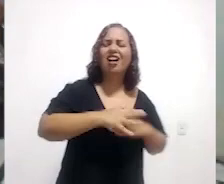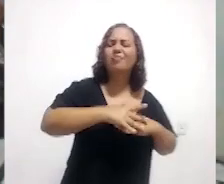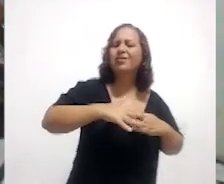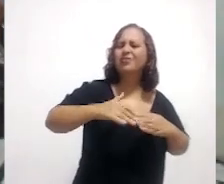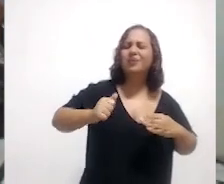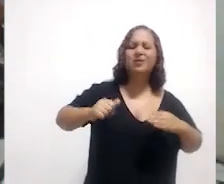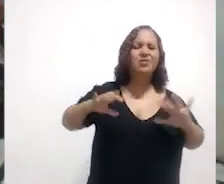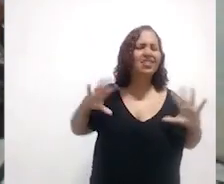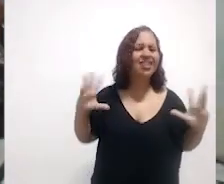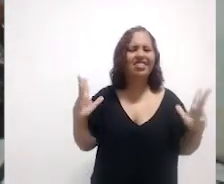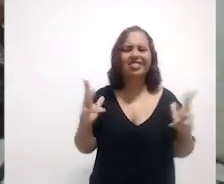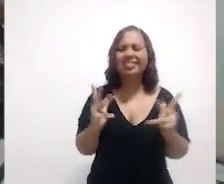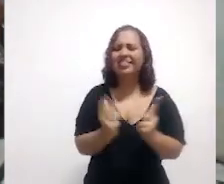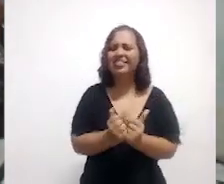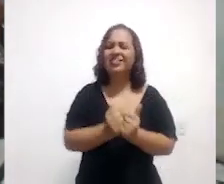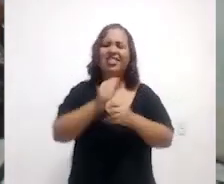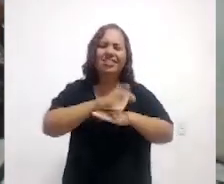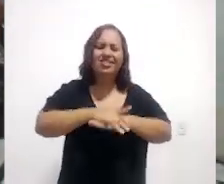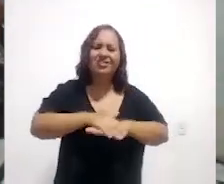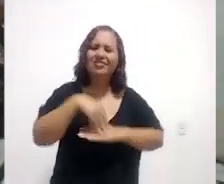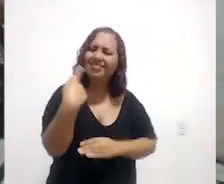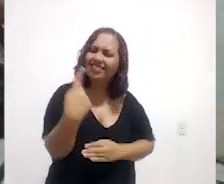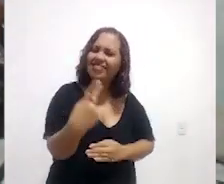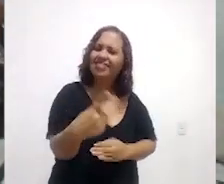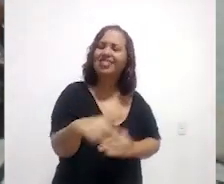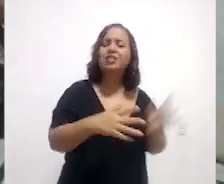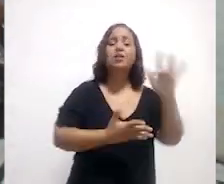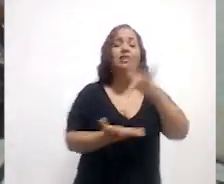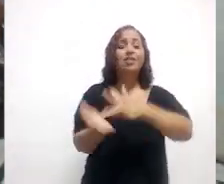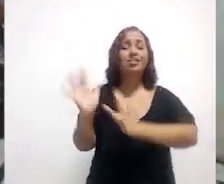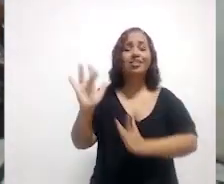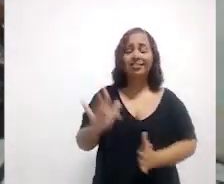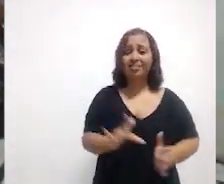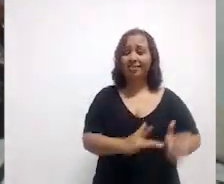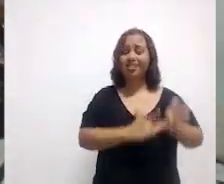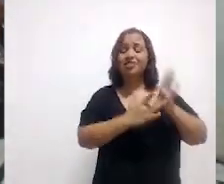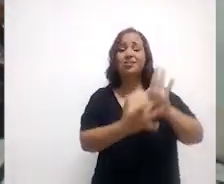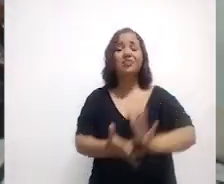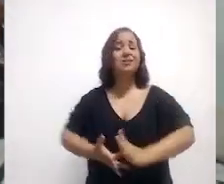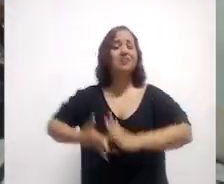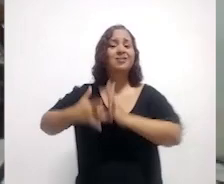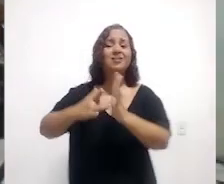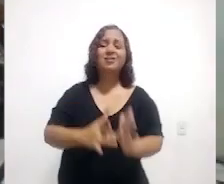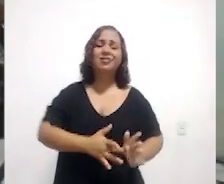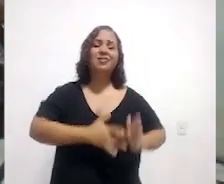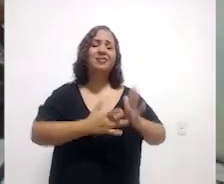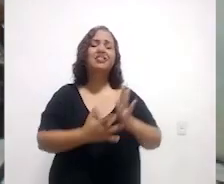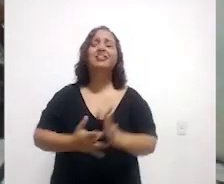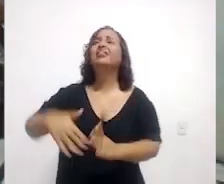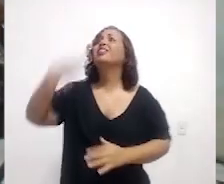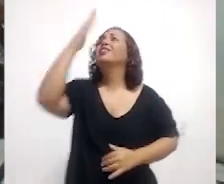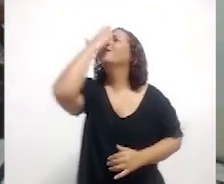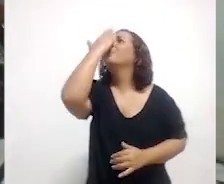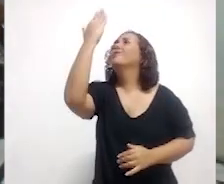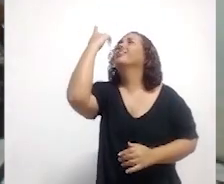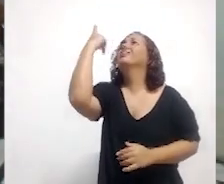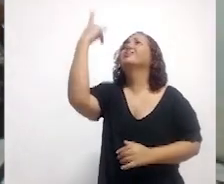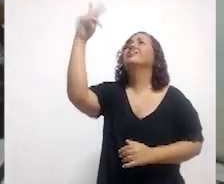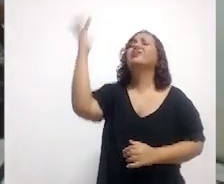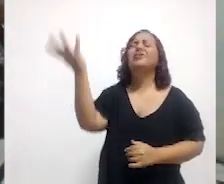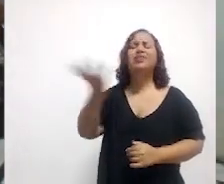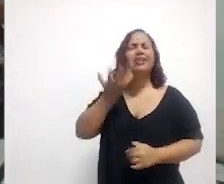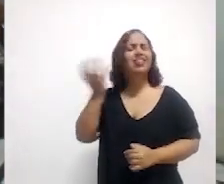a ferida. Jesus, tua presença é o que eu mais